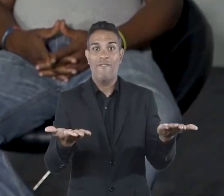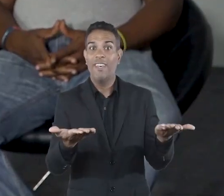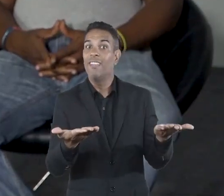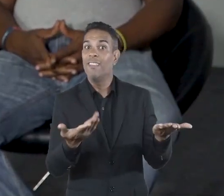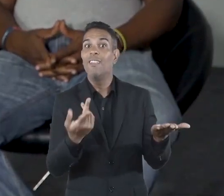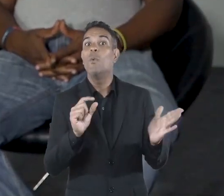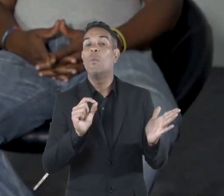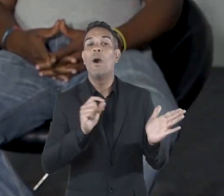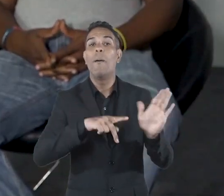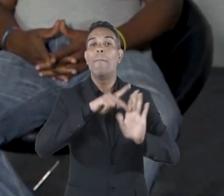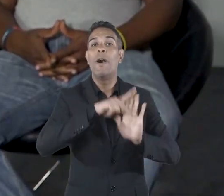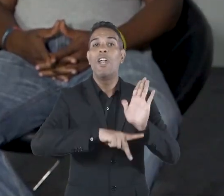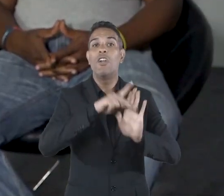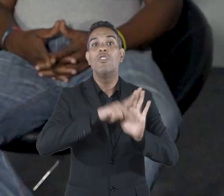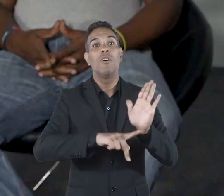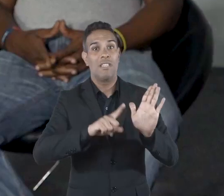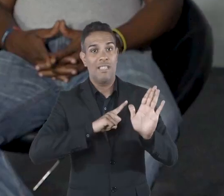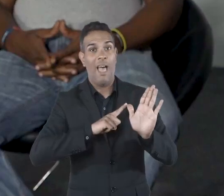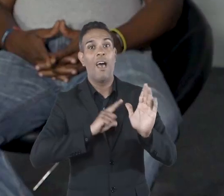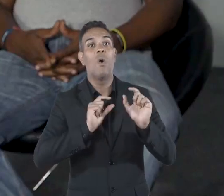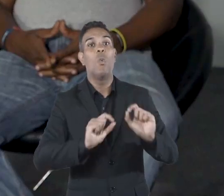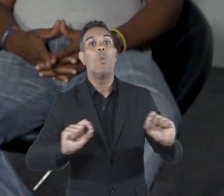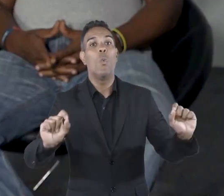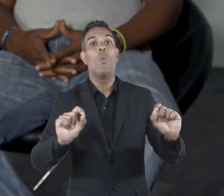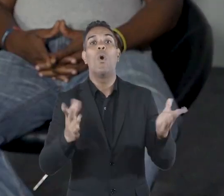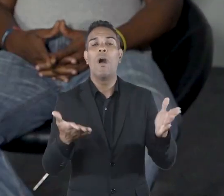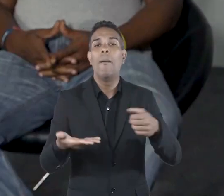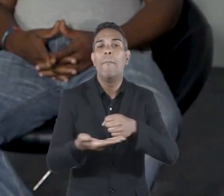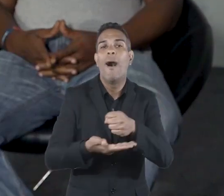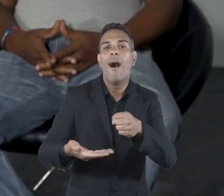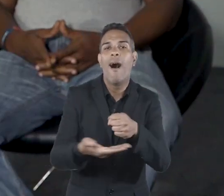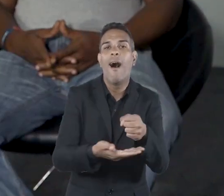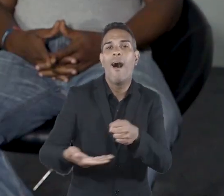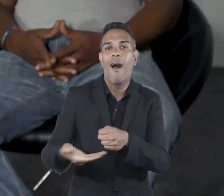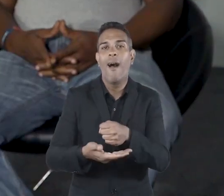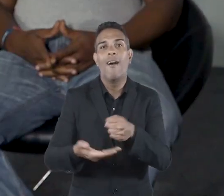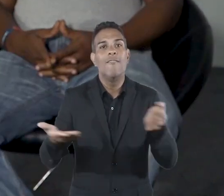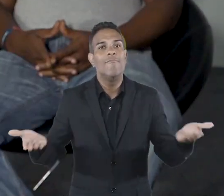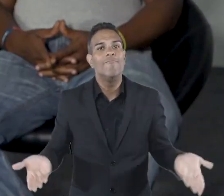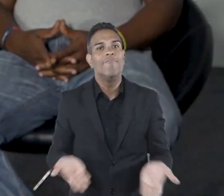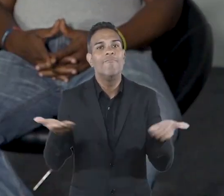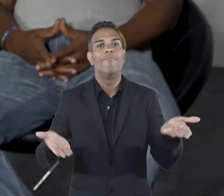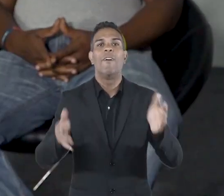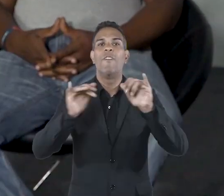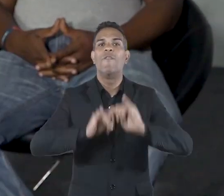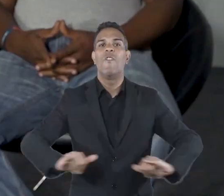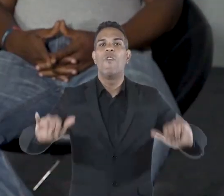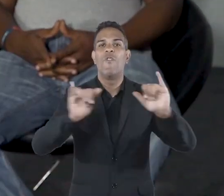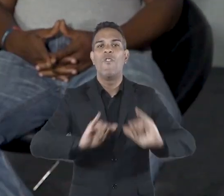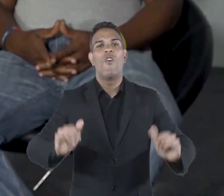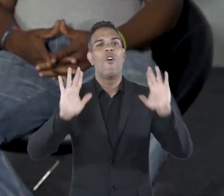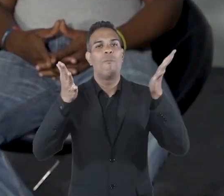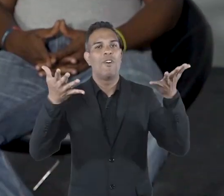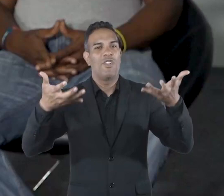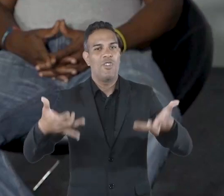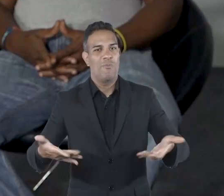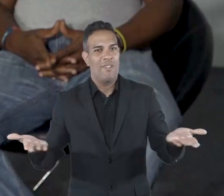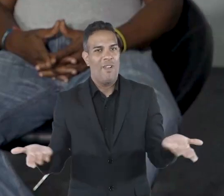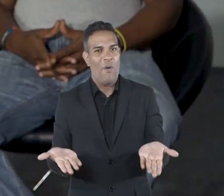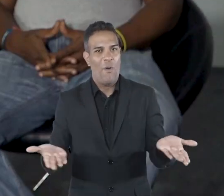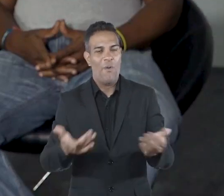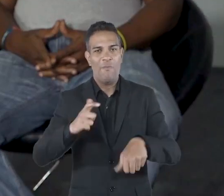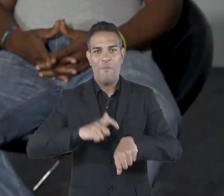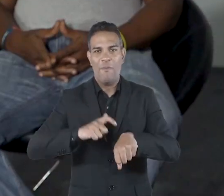E esse projeto, ele tem um tripé, que é justamente levar essa informação, conforme a gente